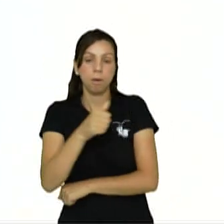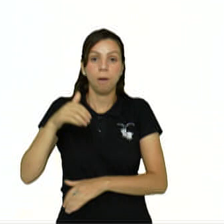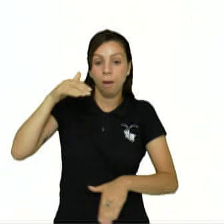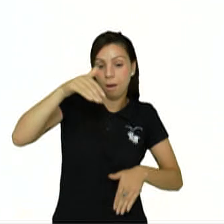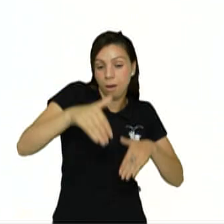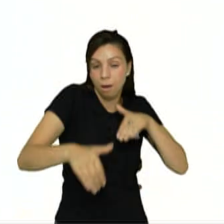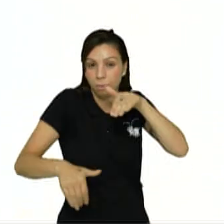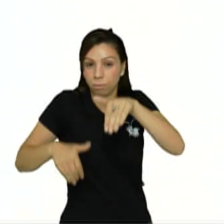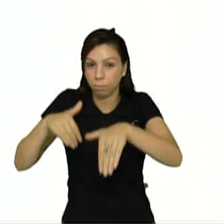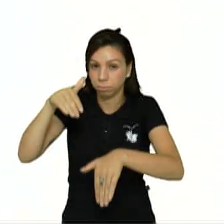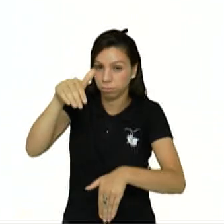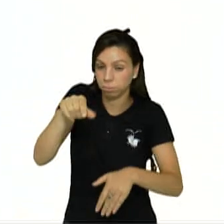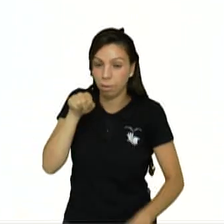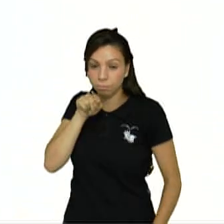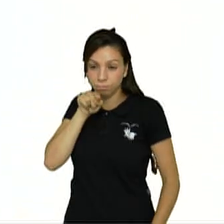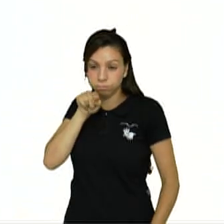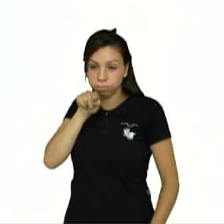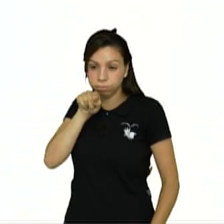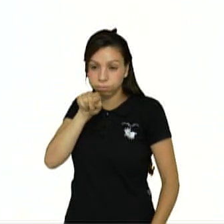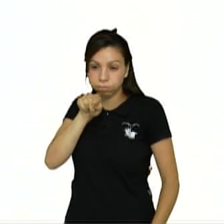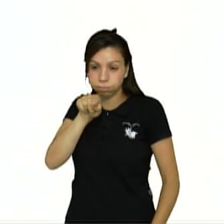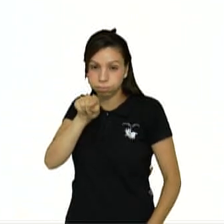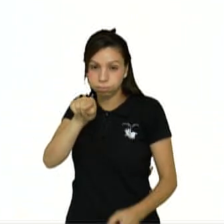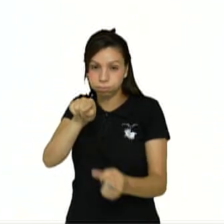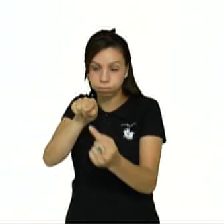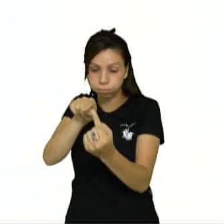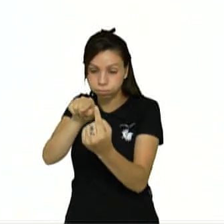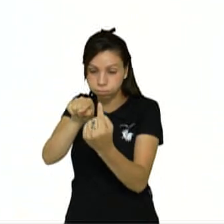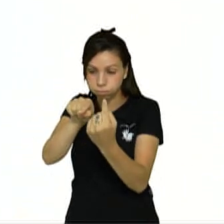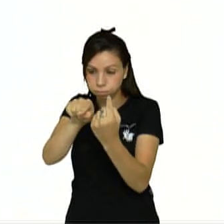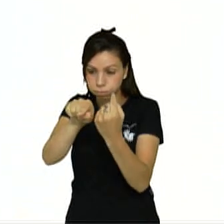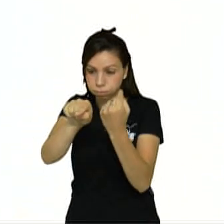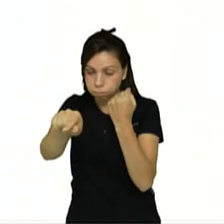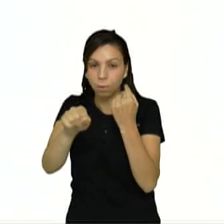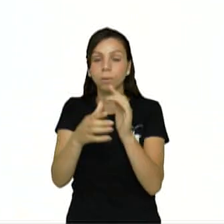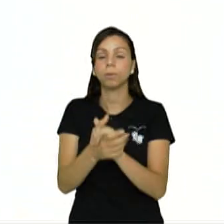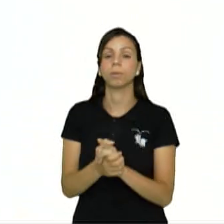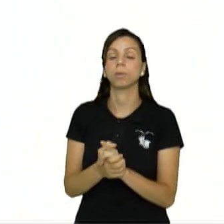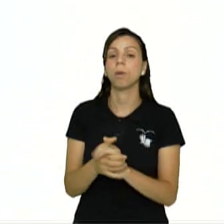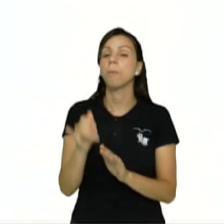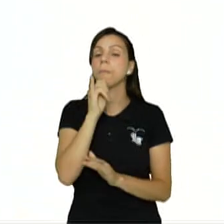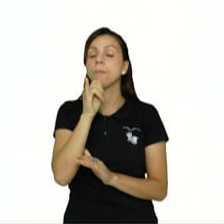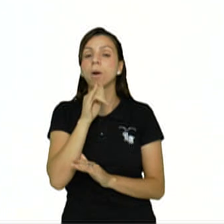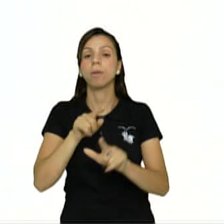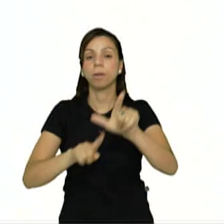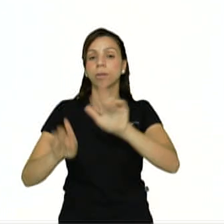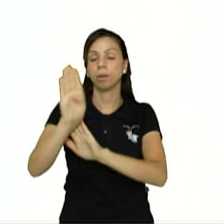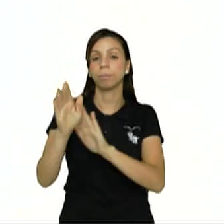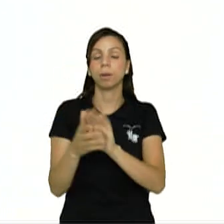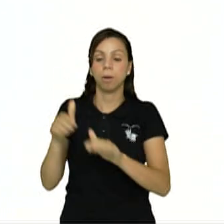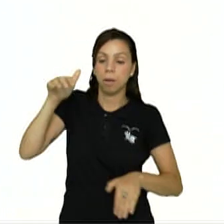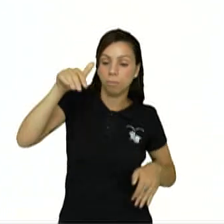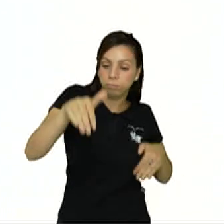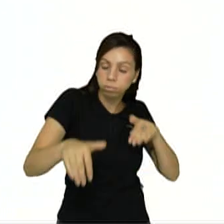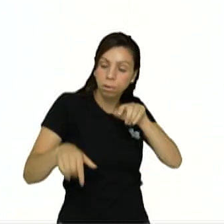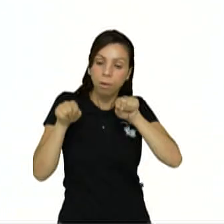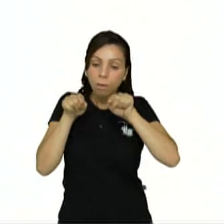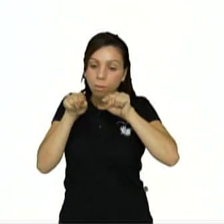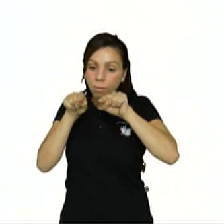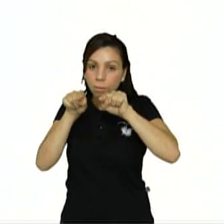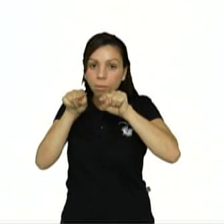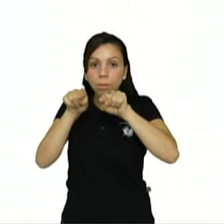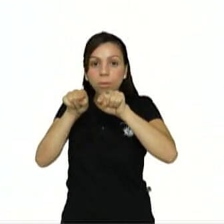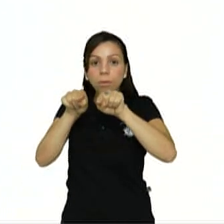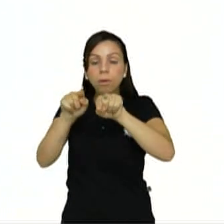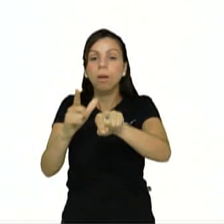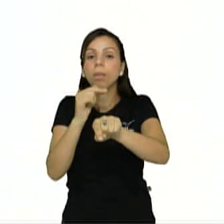contra a correnteza. Letra B, a velocidade resultante caso ele esteja nadando no mesmo sentido da